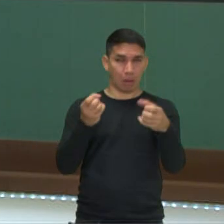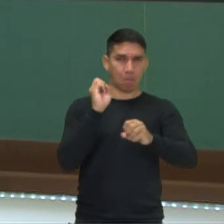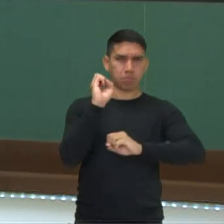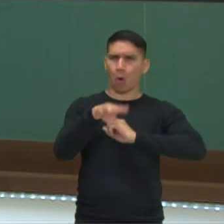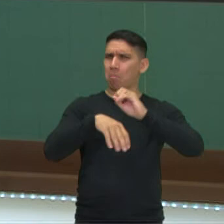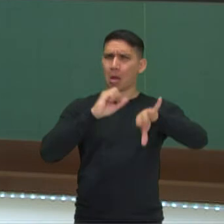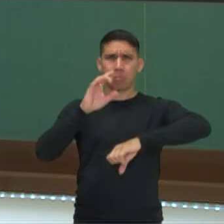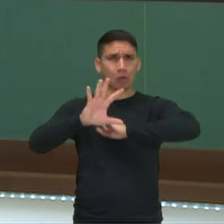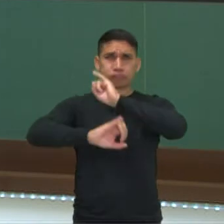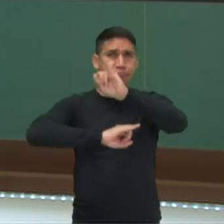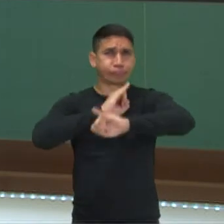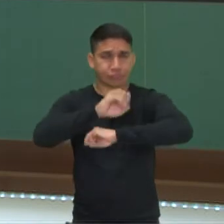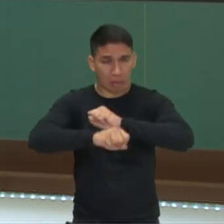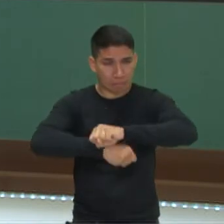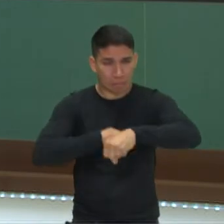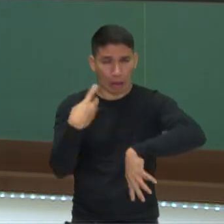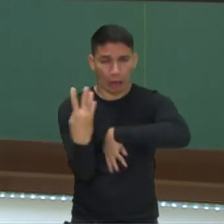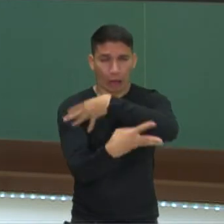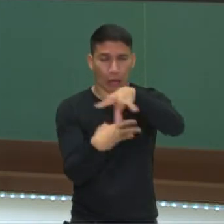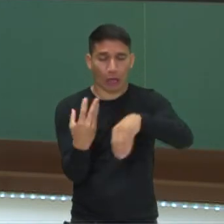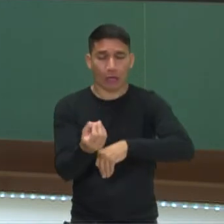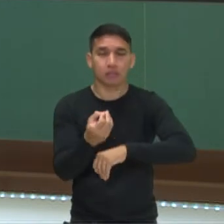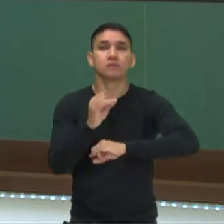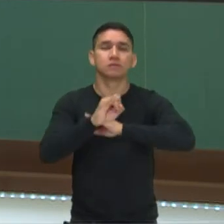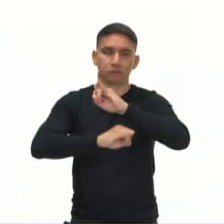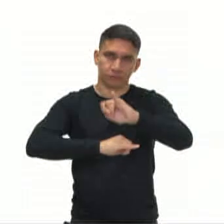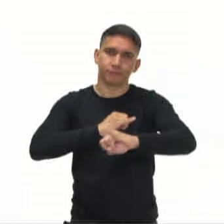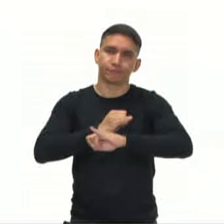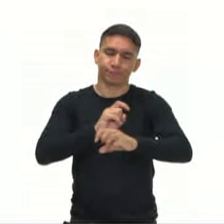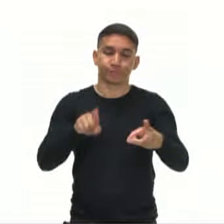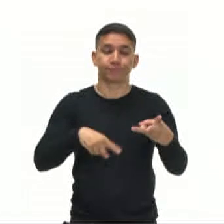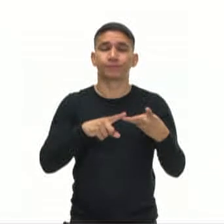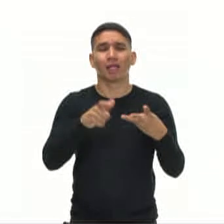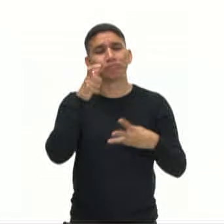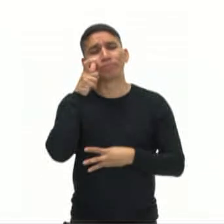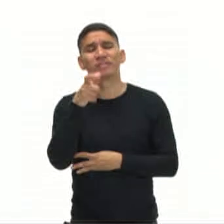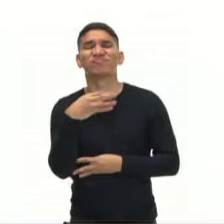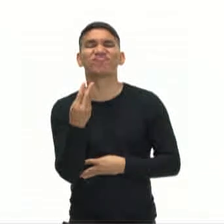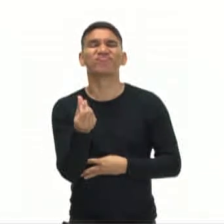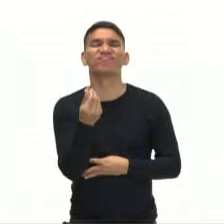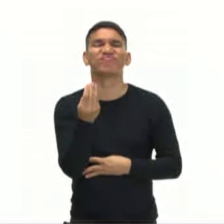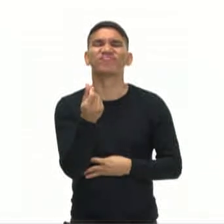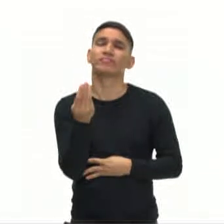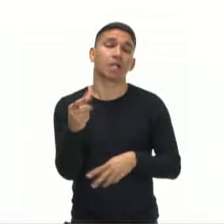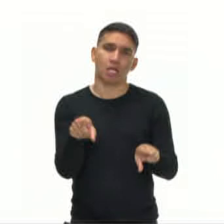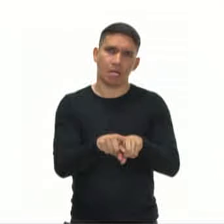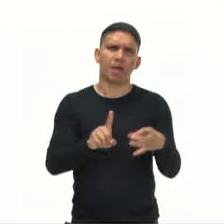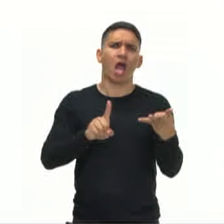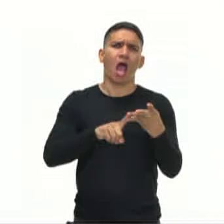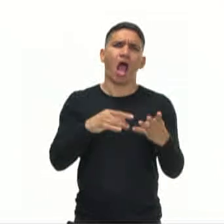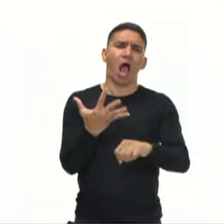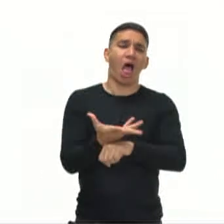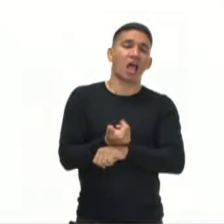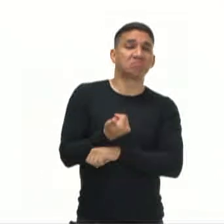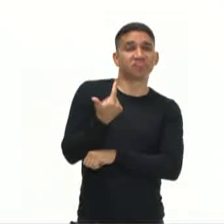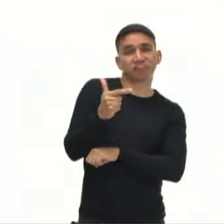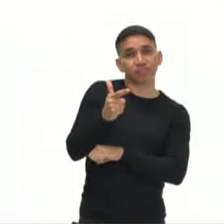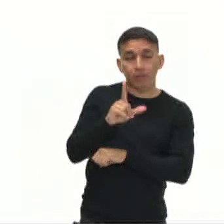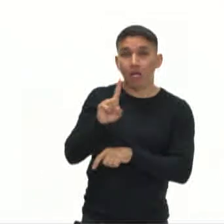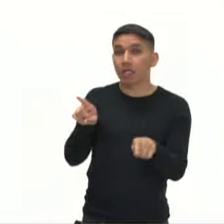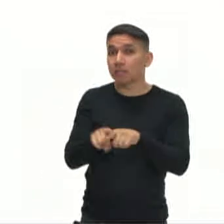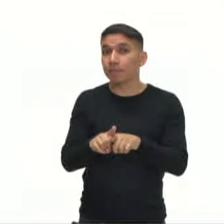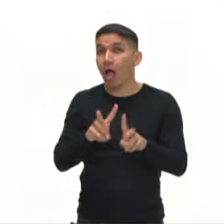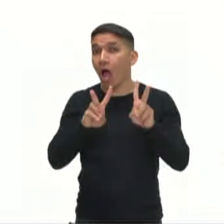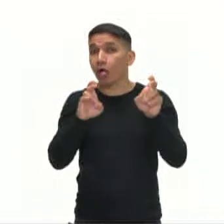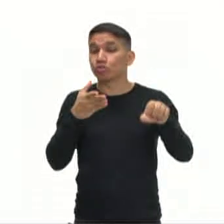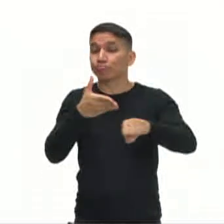jogadas, espalhadas, né, nas redes. Falta de interesse, habilidade e empoderamento das pessoas no que diz respeito ao